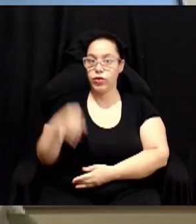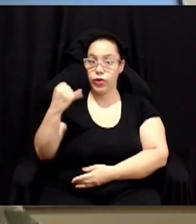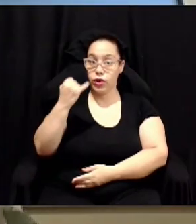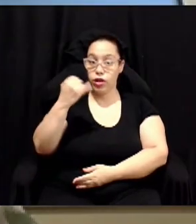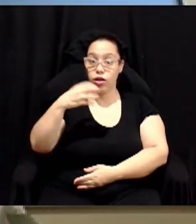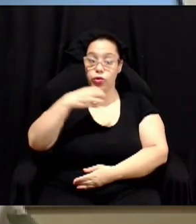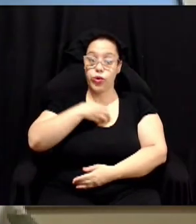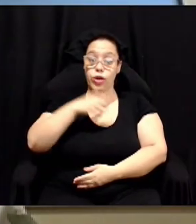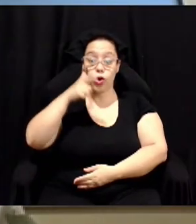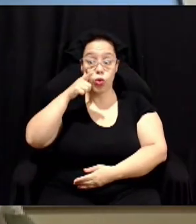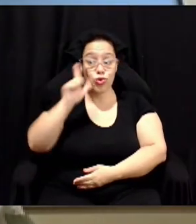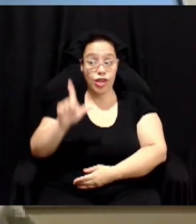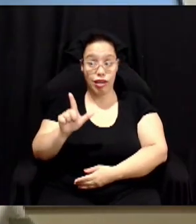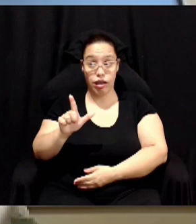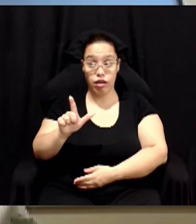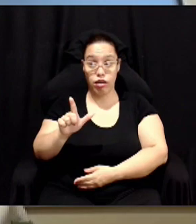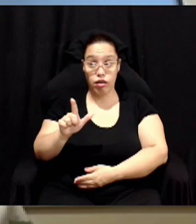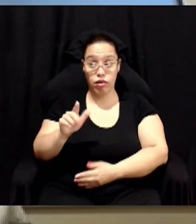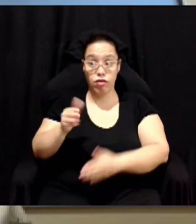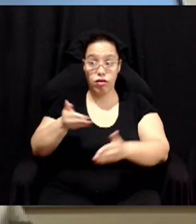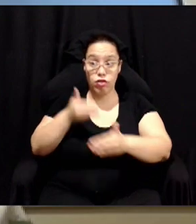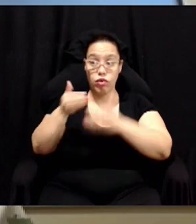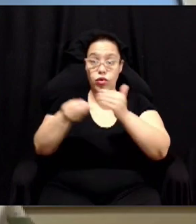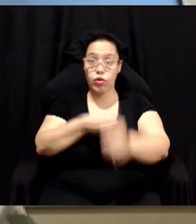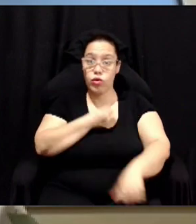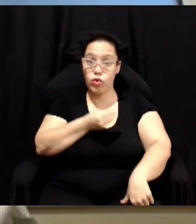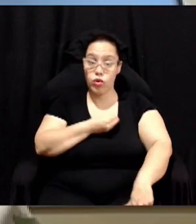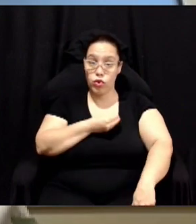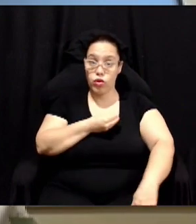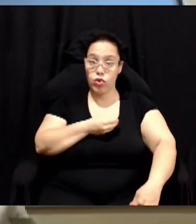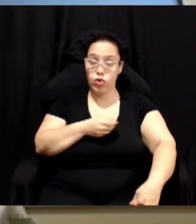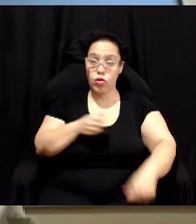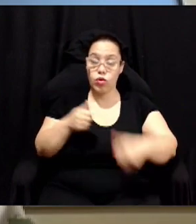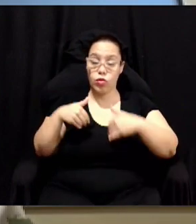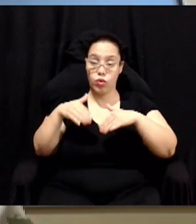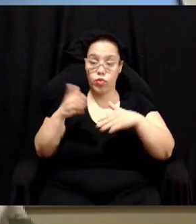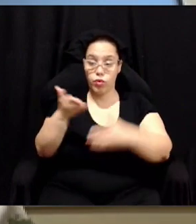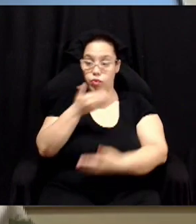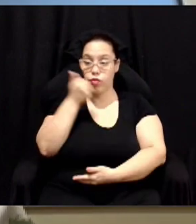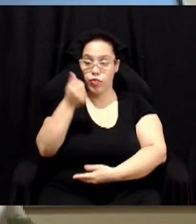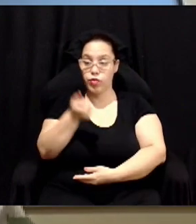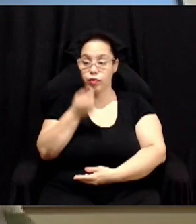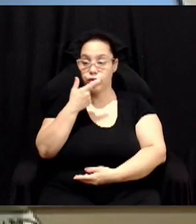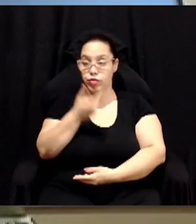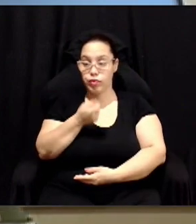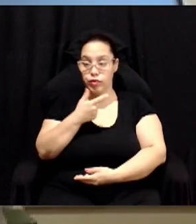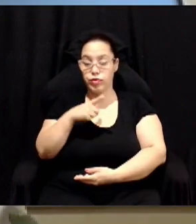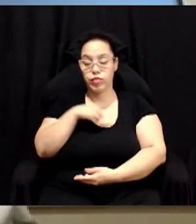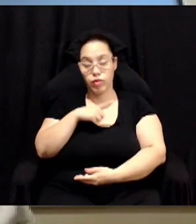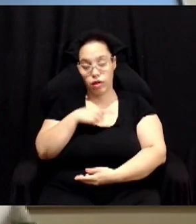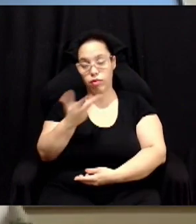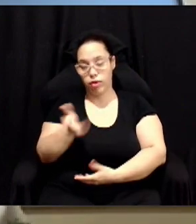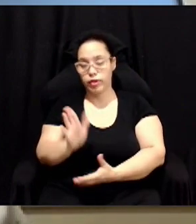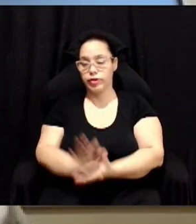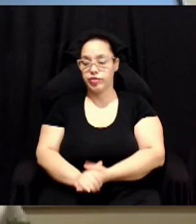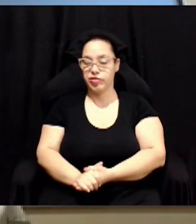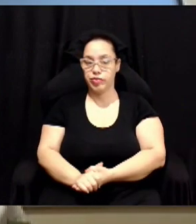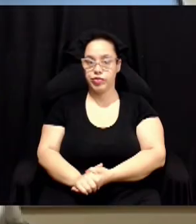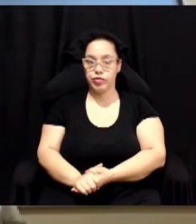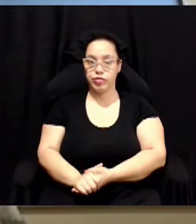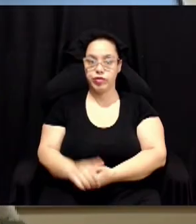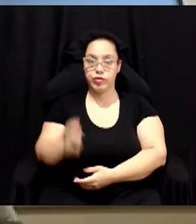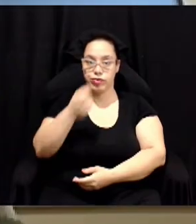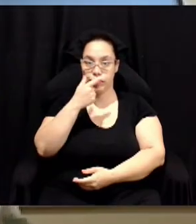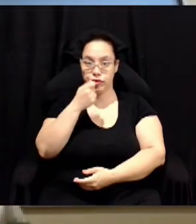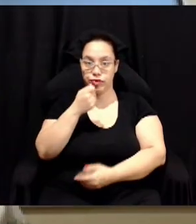capacidade, levar uma vida mais ativa possível. E a medicação, ela existe para isso, tanto para repor quanto para poder